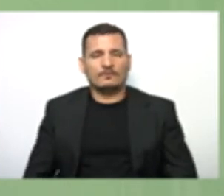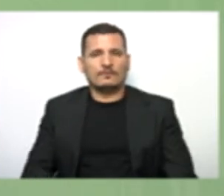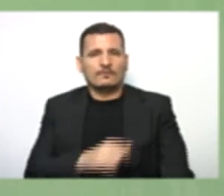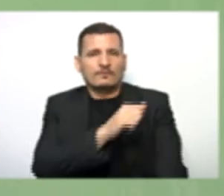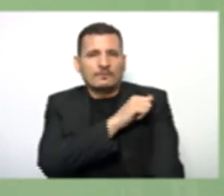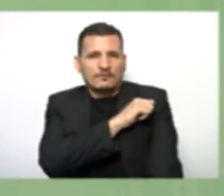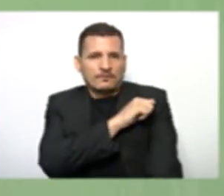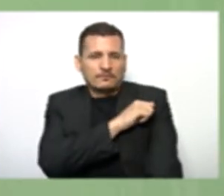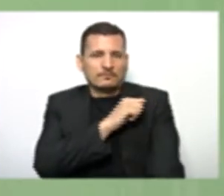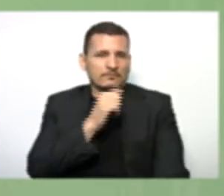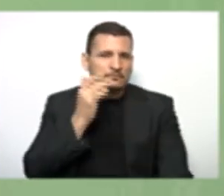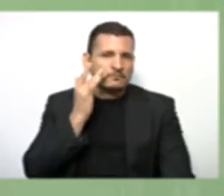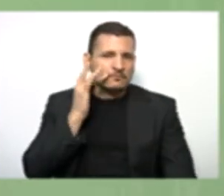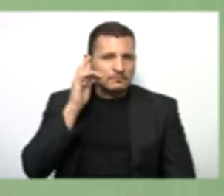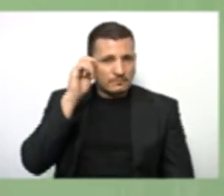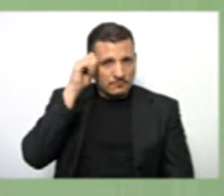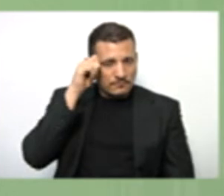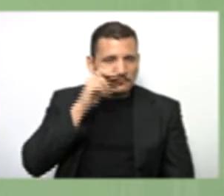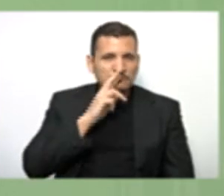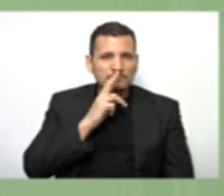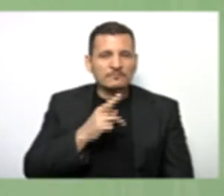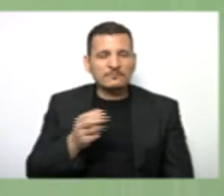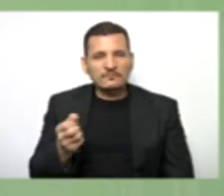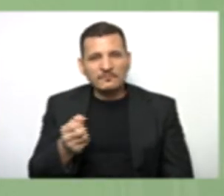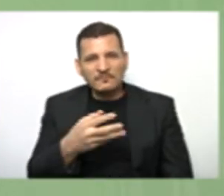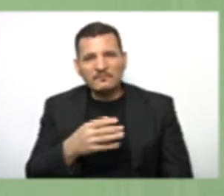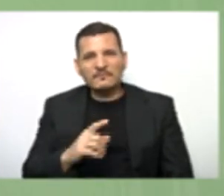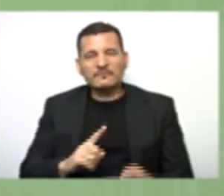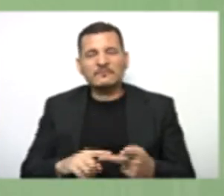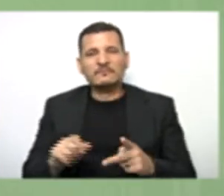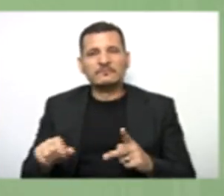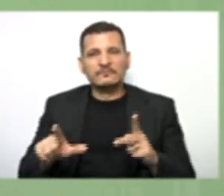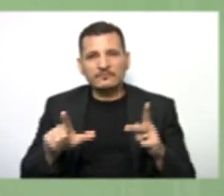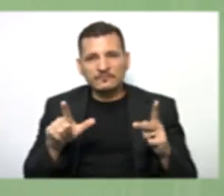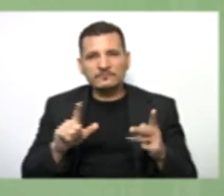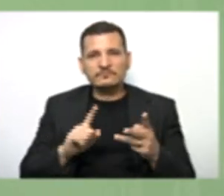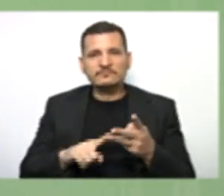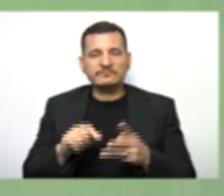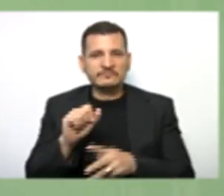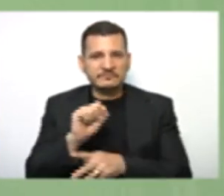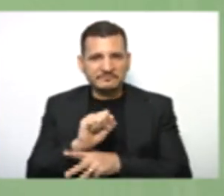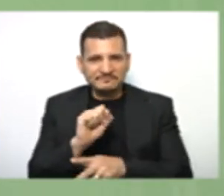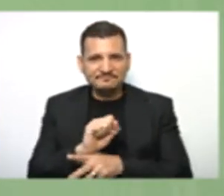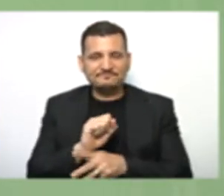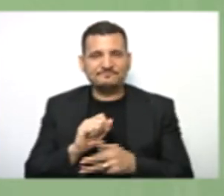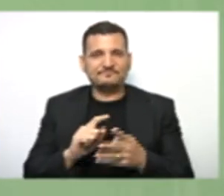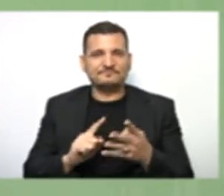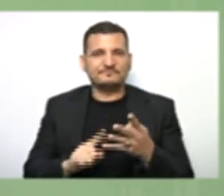respondeu: novo, pronto, execução, espera e terminado.